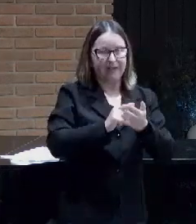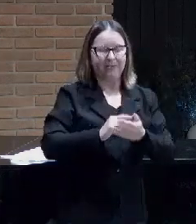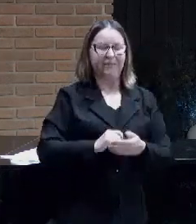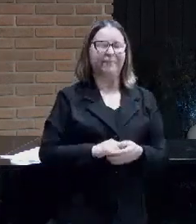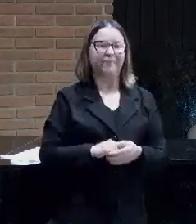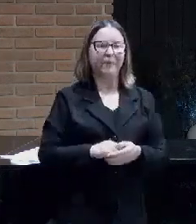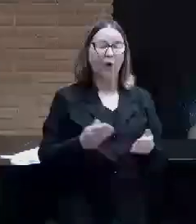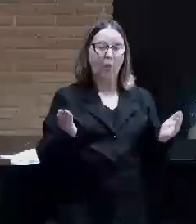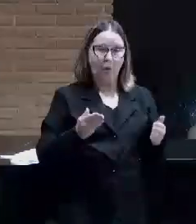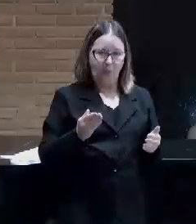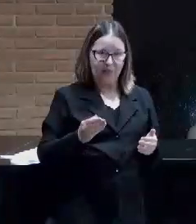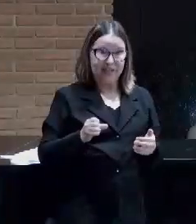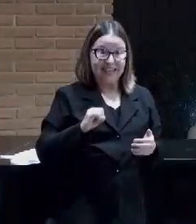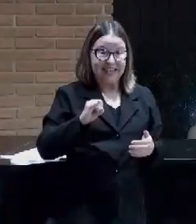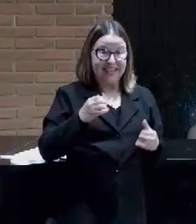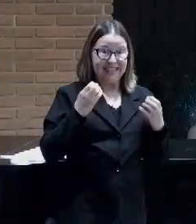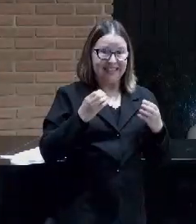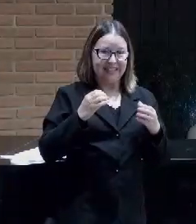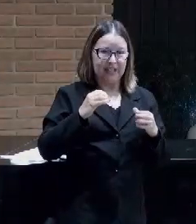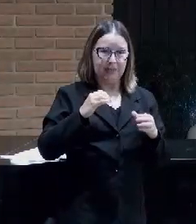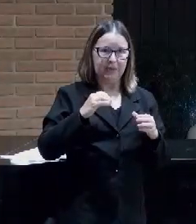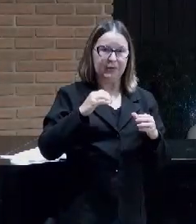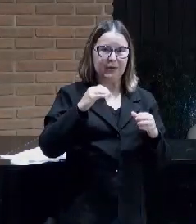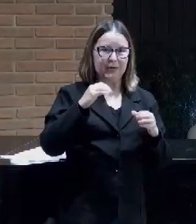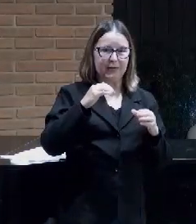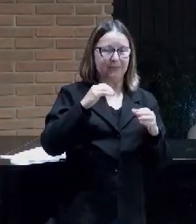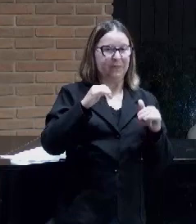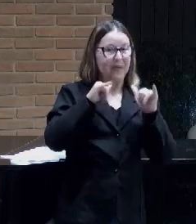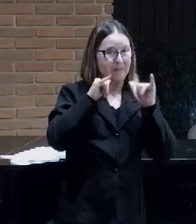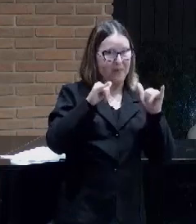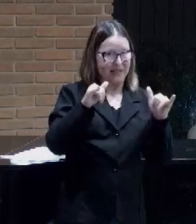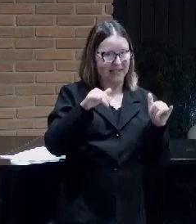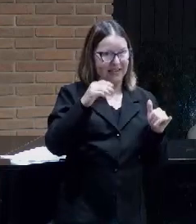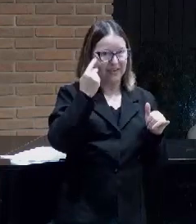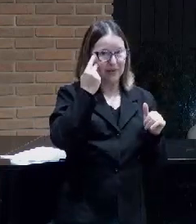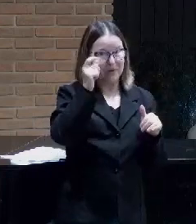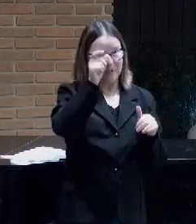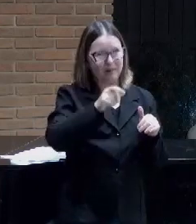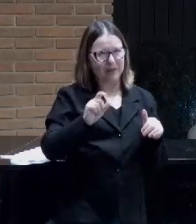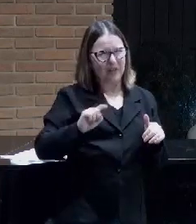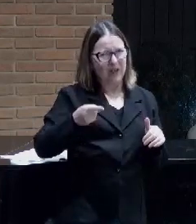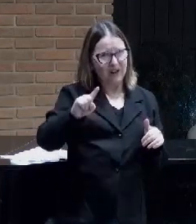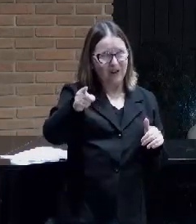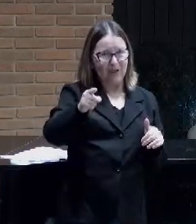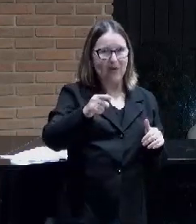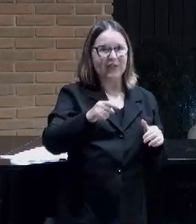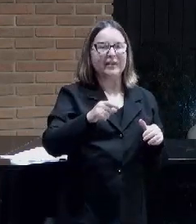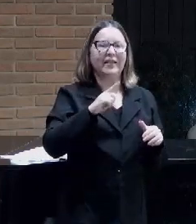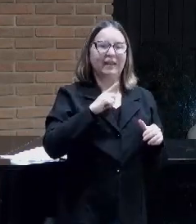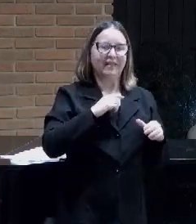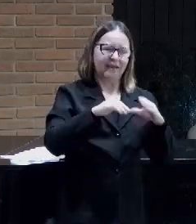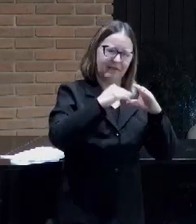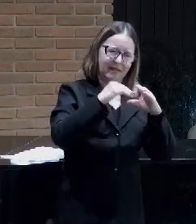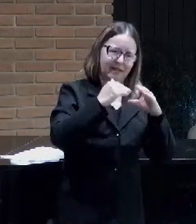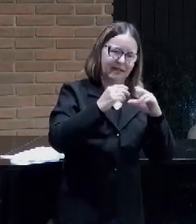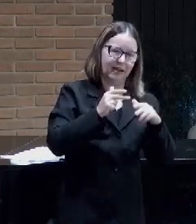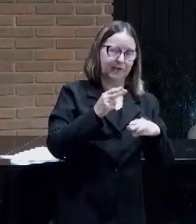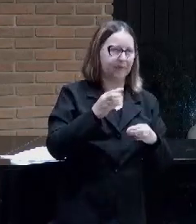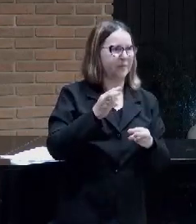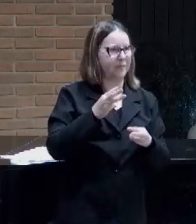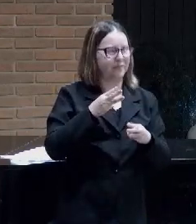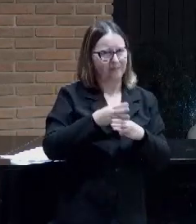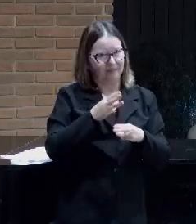WhatsApp, a gente tem Telegram, tem e-mail. Só que naquela época, na história, funcionava de uma outra maneira, e basicamente funcionava assim. Existia uma